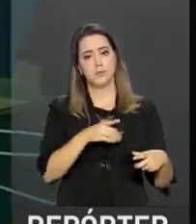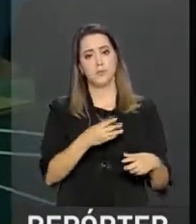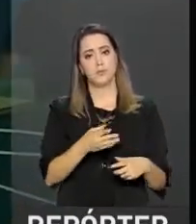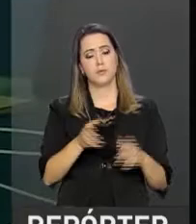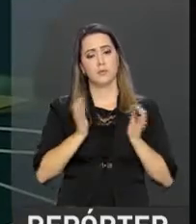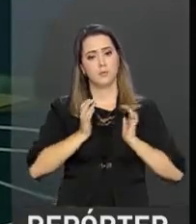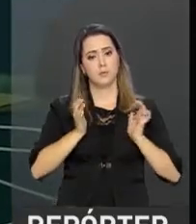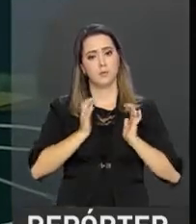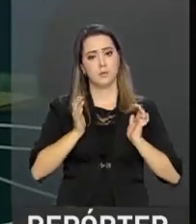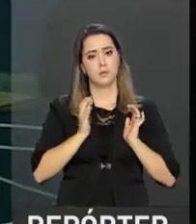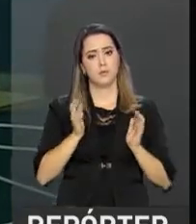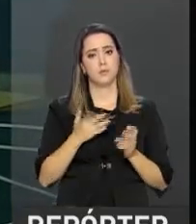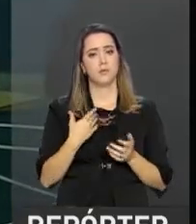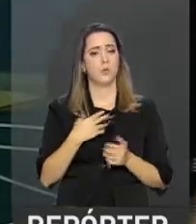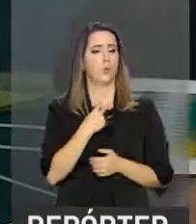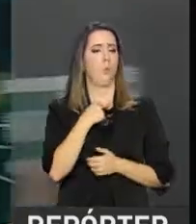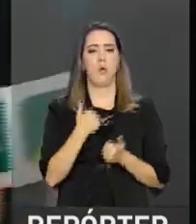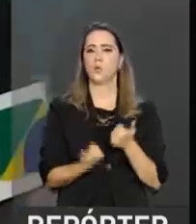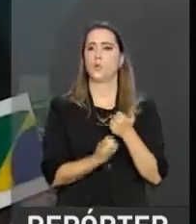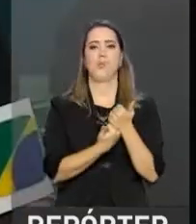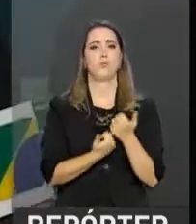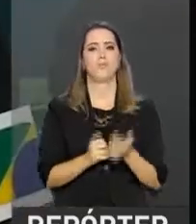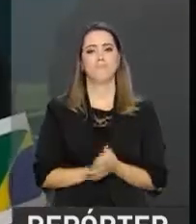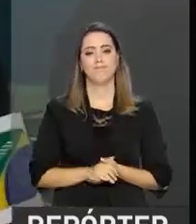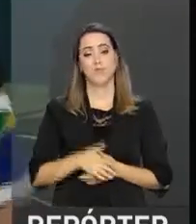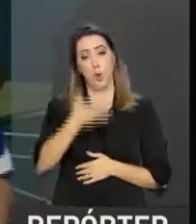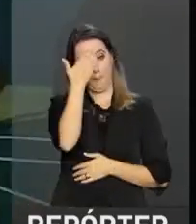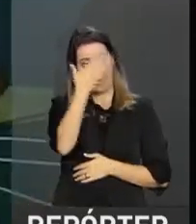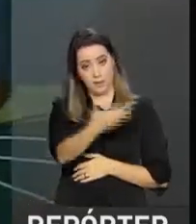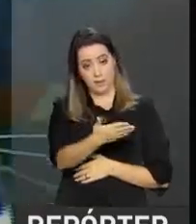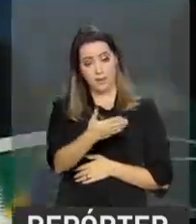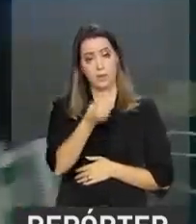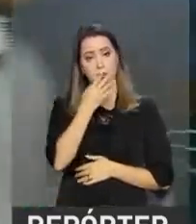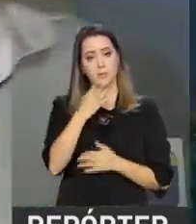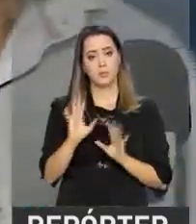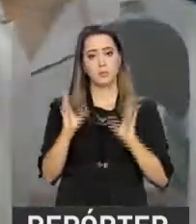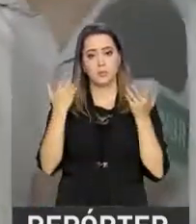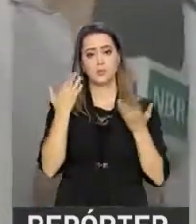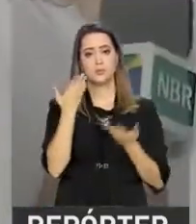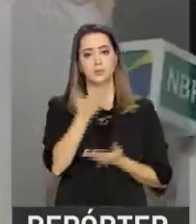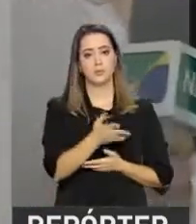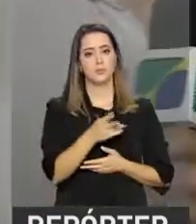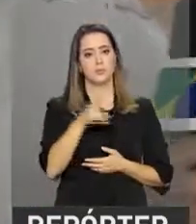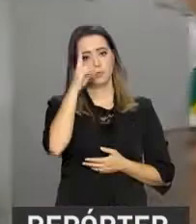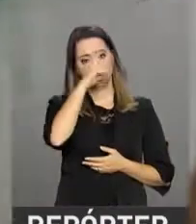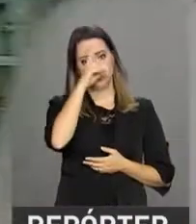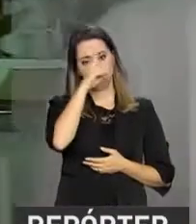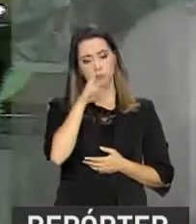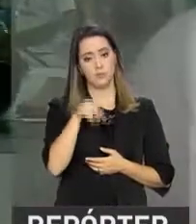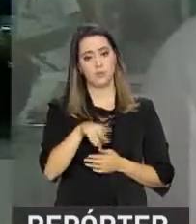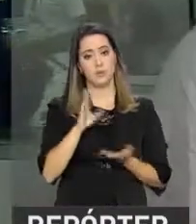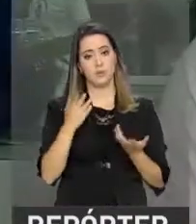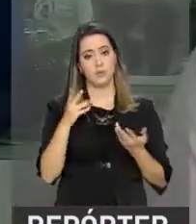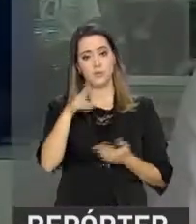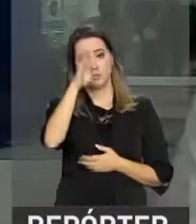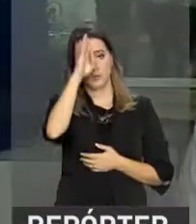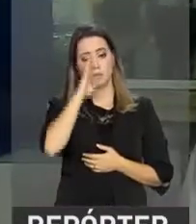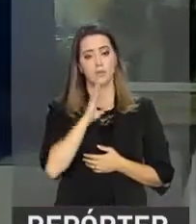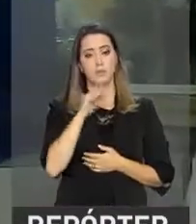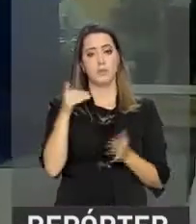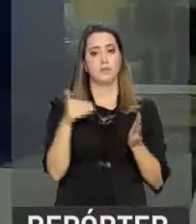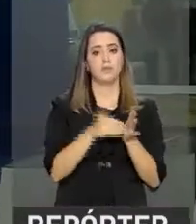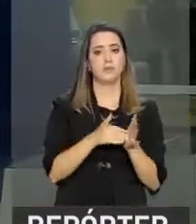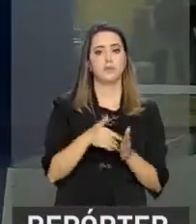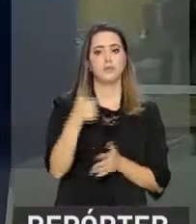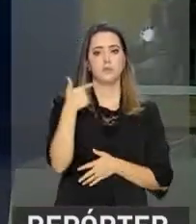bem insubstituível. Obrigado, Leila, pela entrevista. Um bom evento para você. Lembrando que o evento é de graça e vai